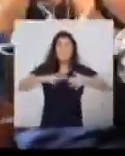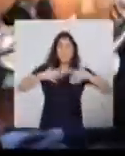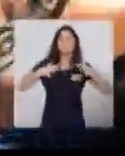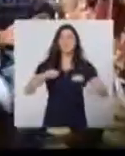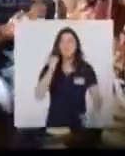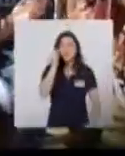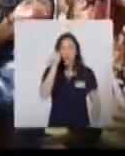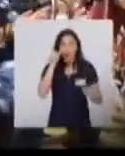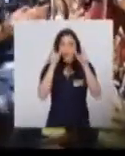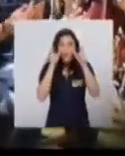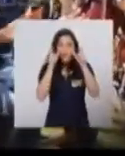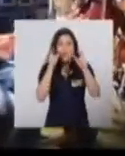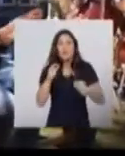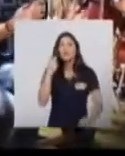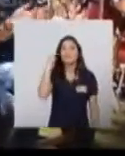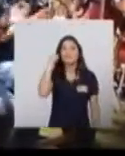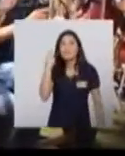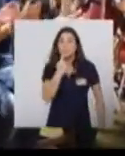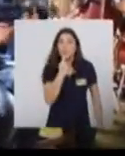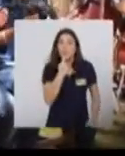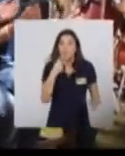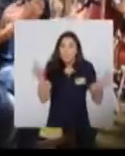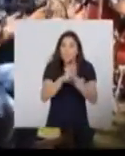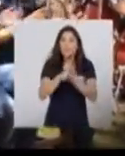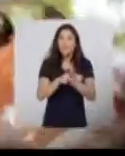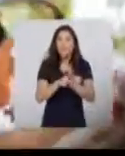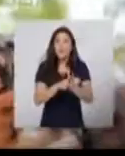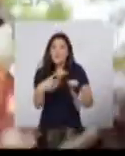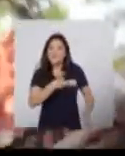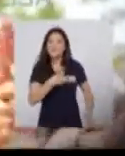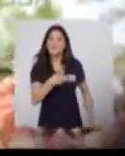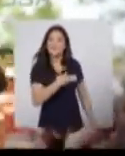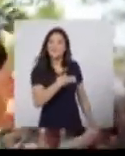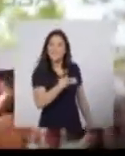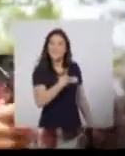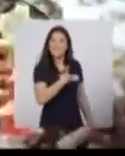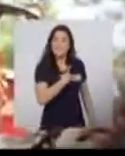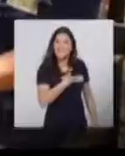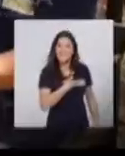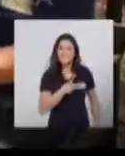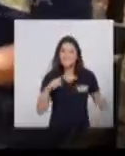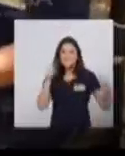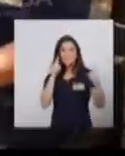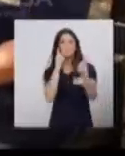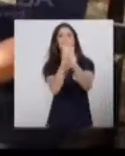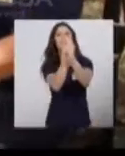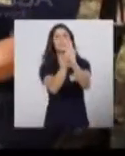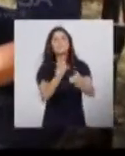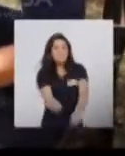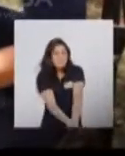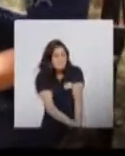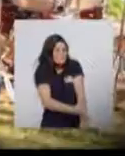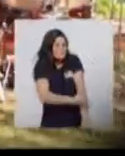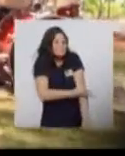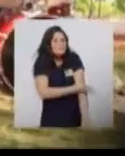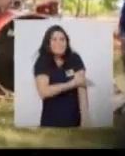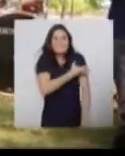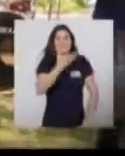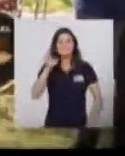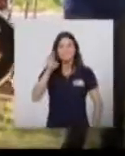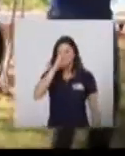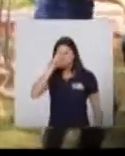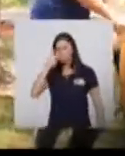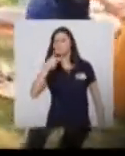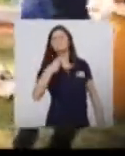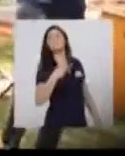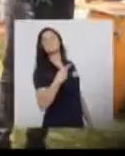acordou, que sou surdo e sinto assim descoberta. Emoção que é só